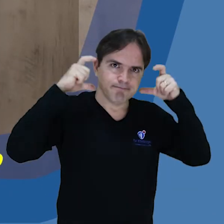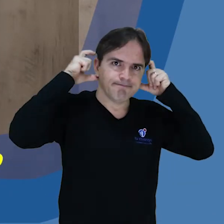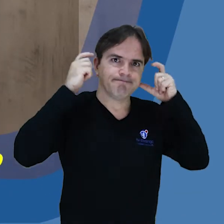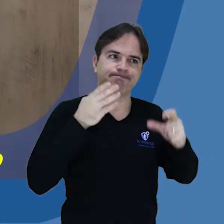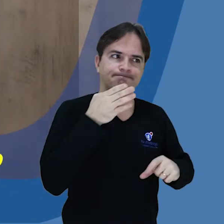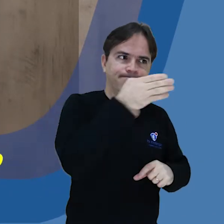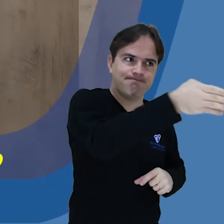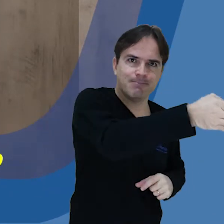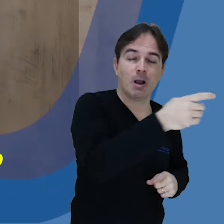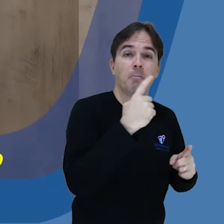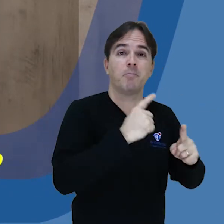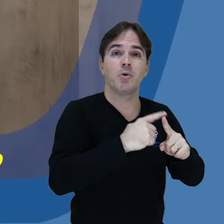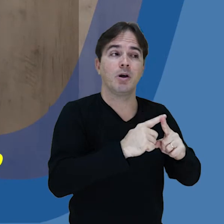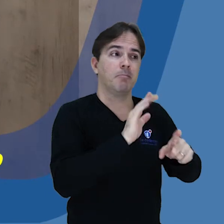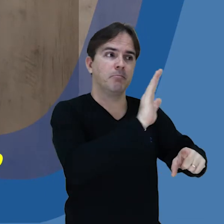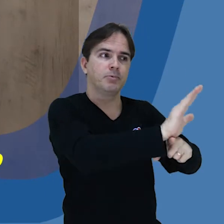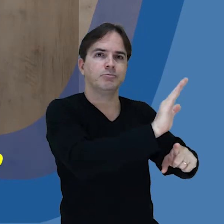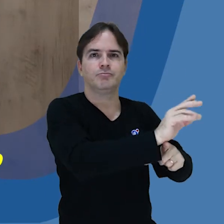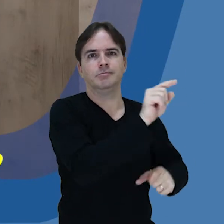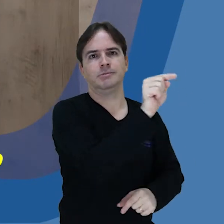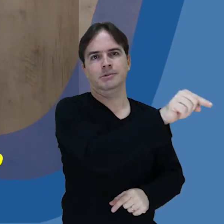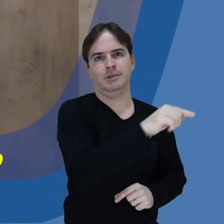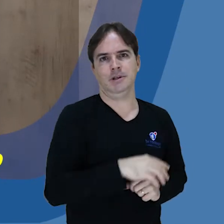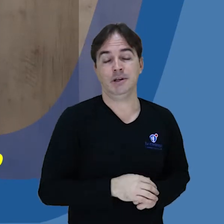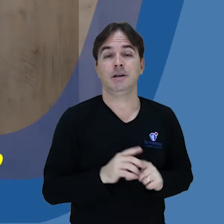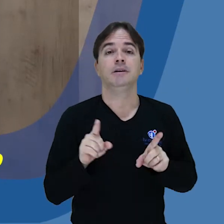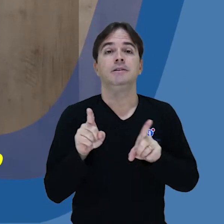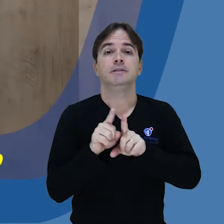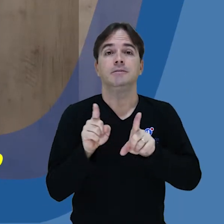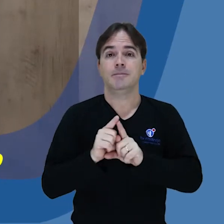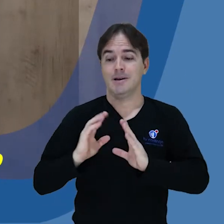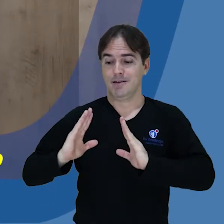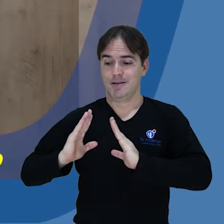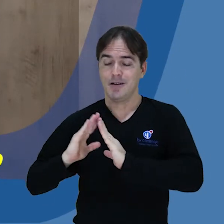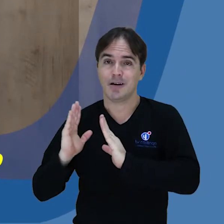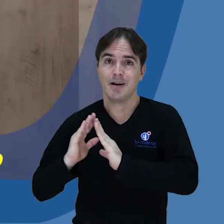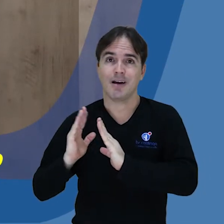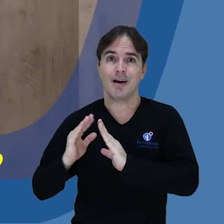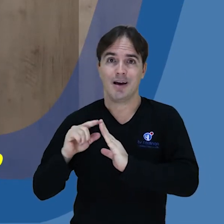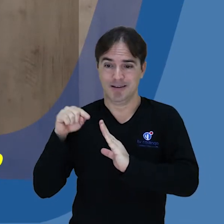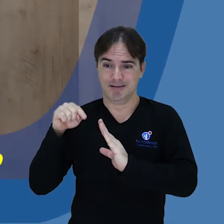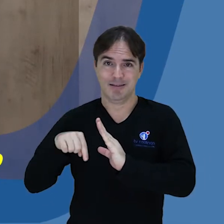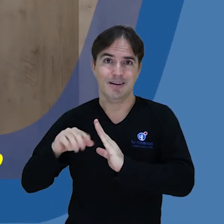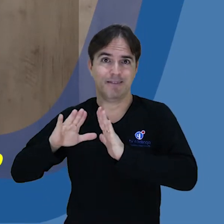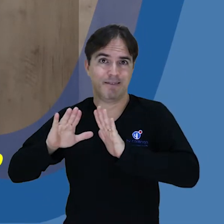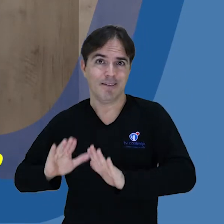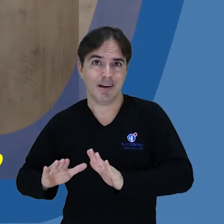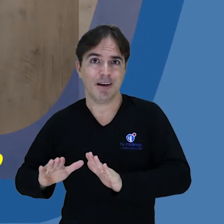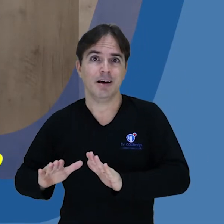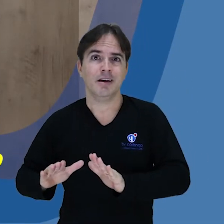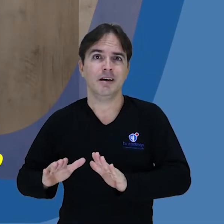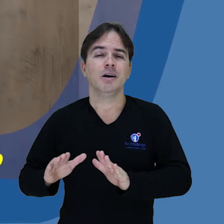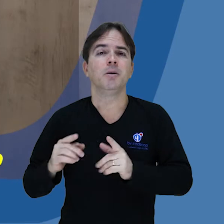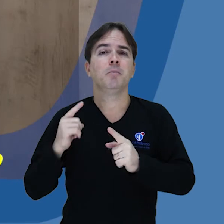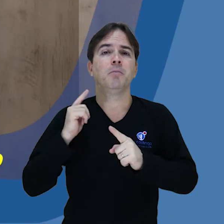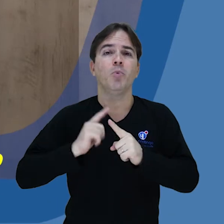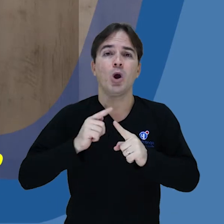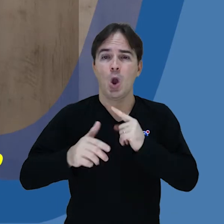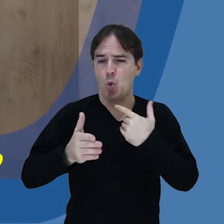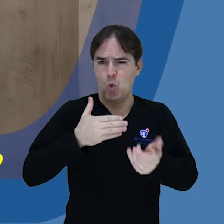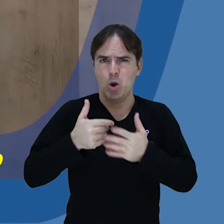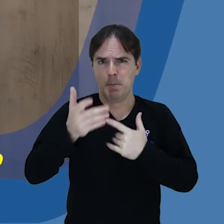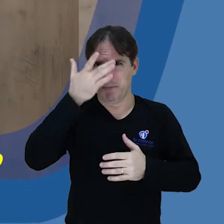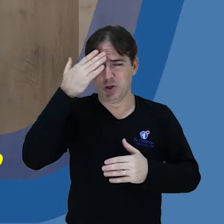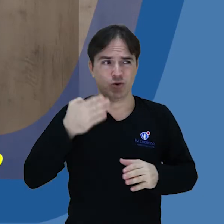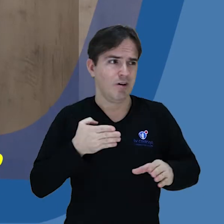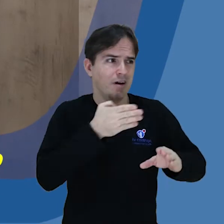orientando. E também ter esses cuidados em casa, porque os testes para o Covid não estão sendo feitos em qualquer pessoa que chegue